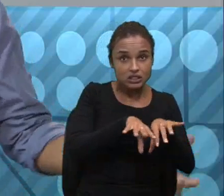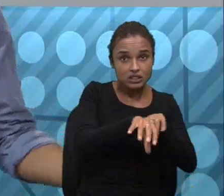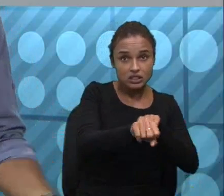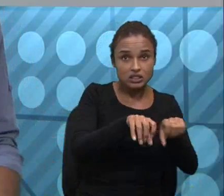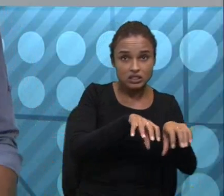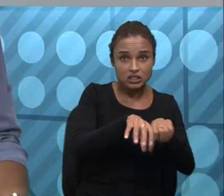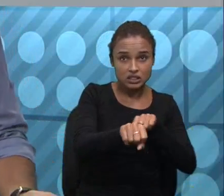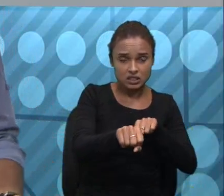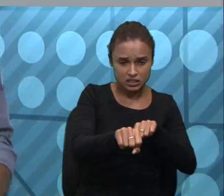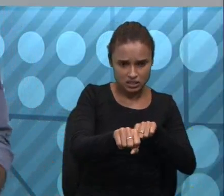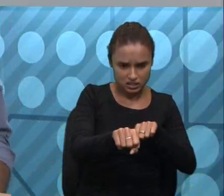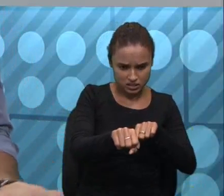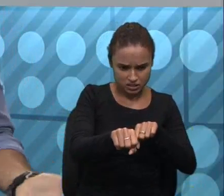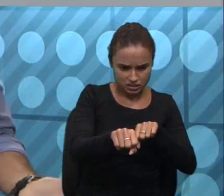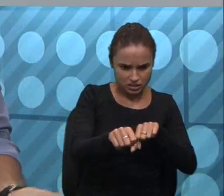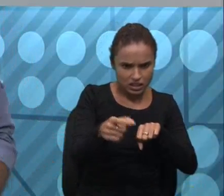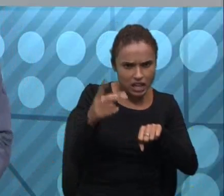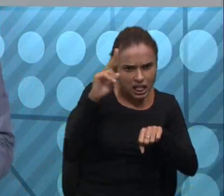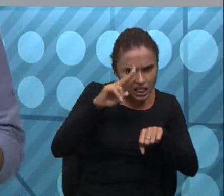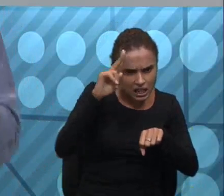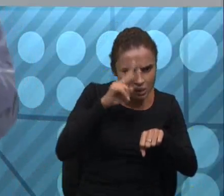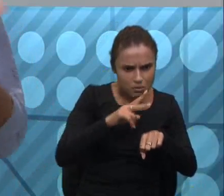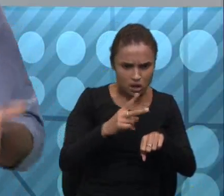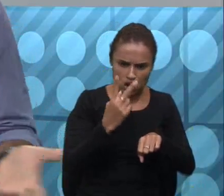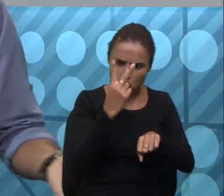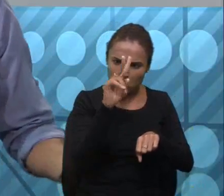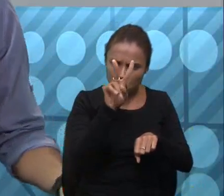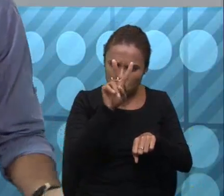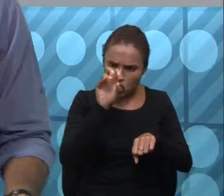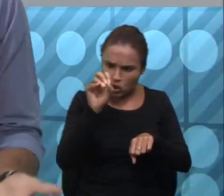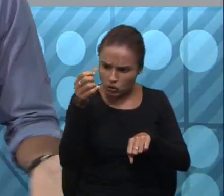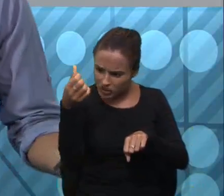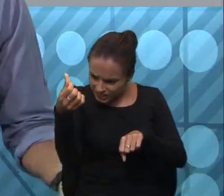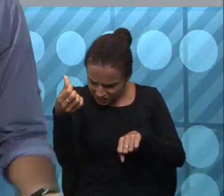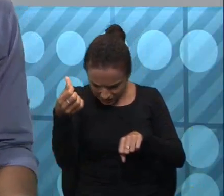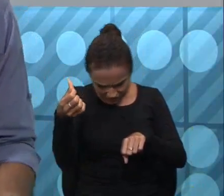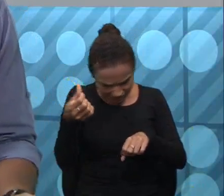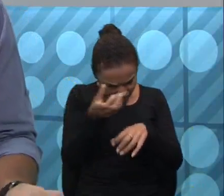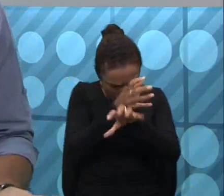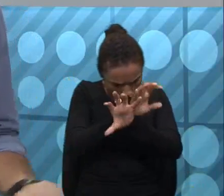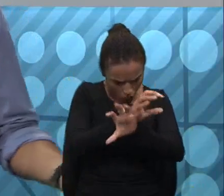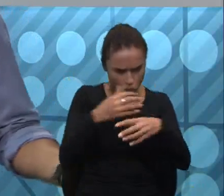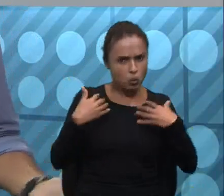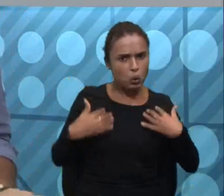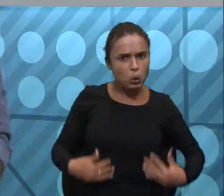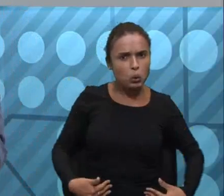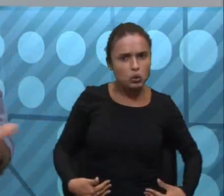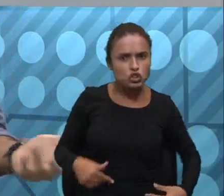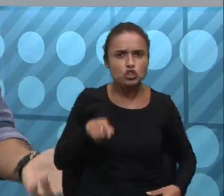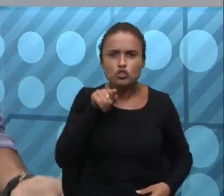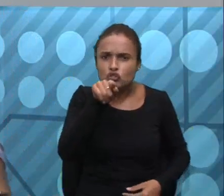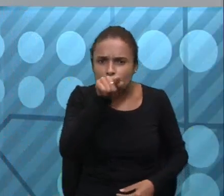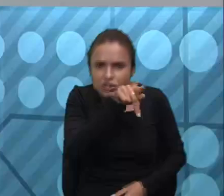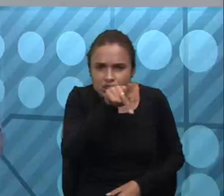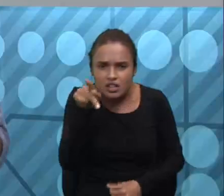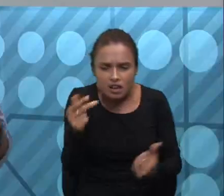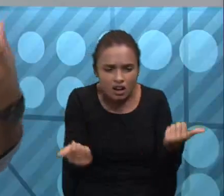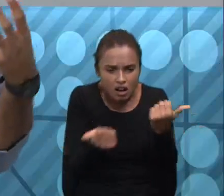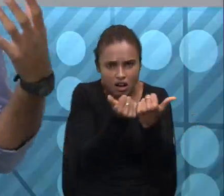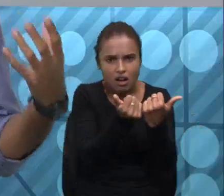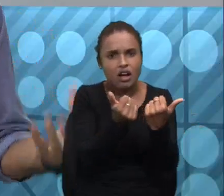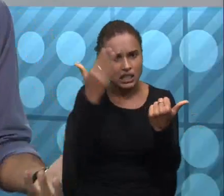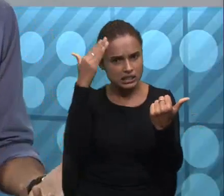lembrar todos os ossos que a gente tem no corpo. Isso serve para você, tutor, por exemplo, você não vai lembrar. Você tem que continuar estudando, não é?